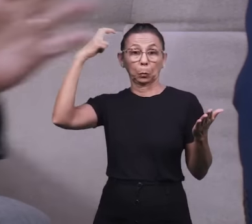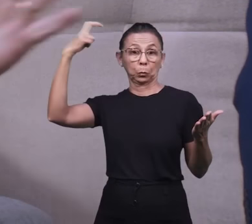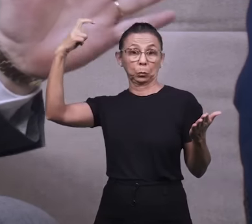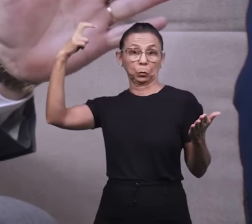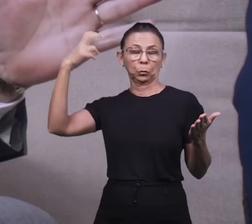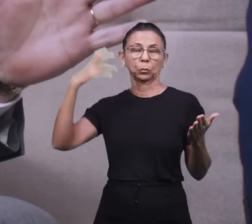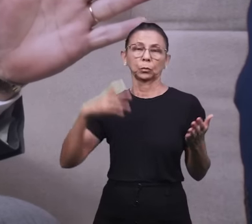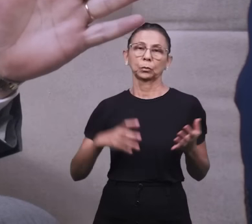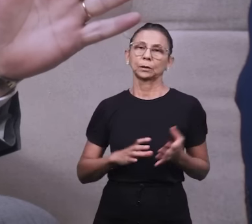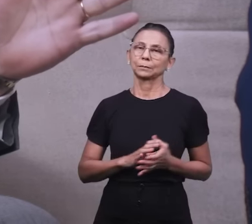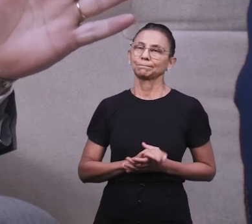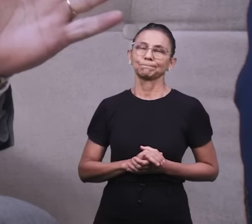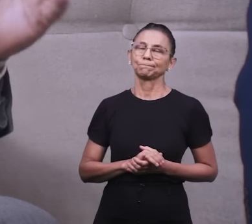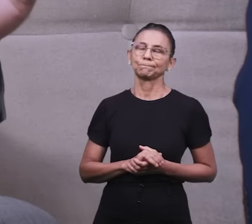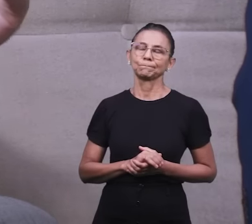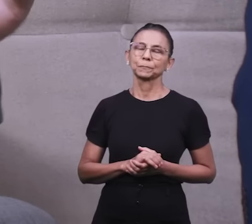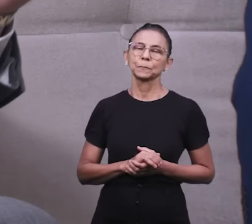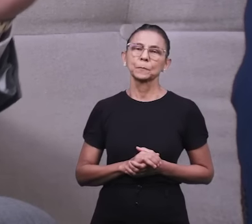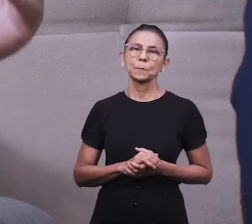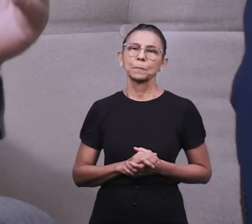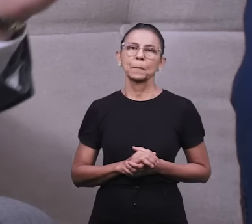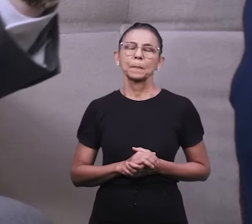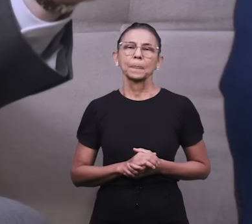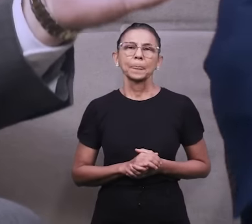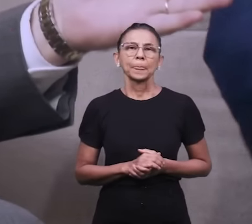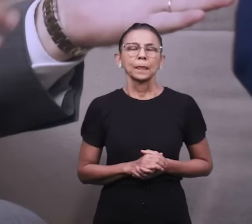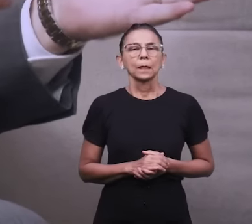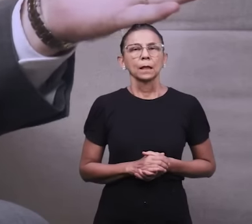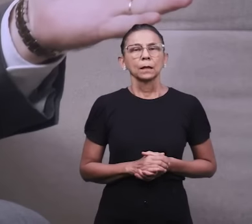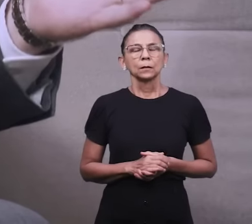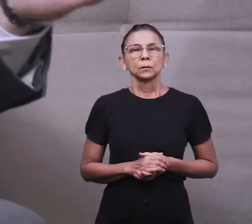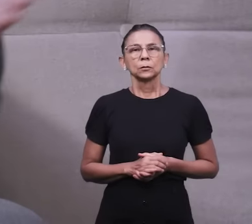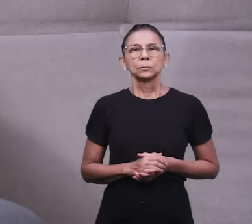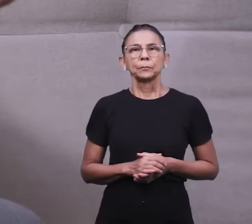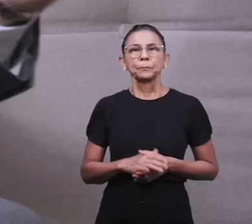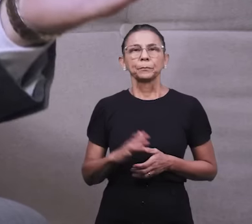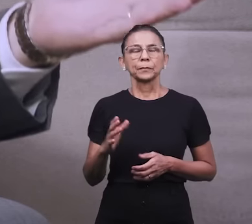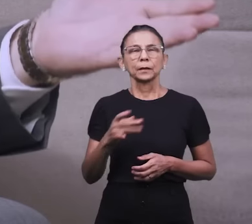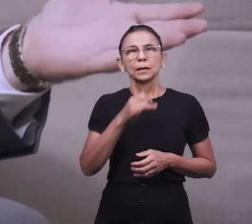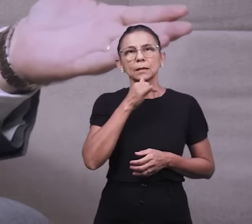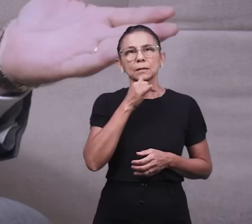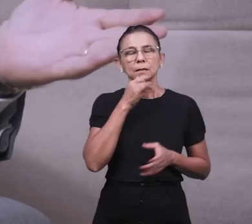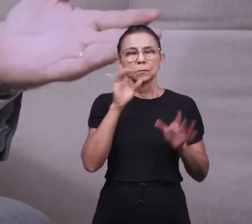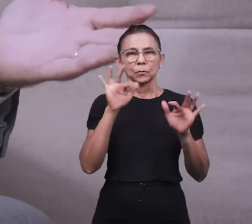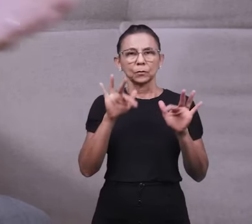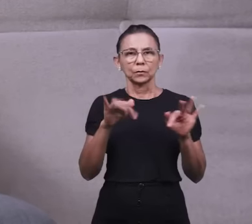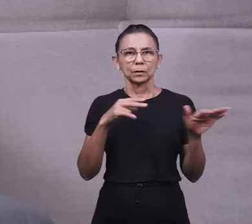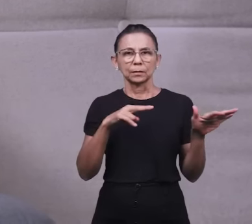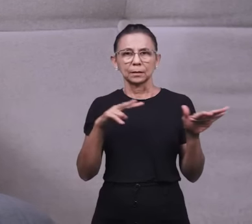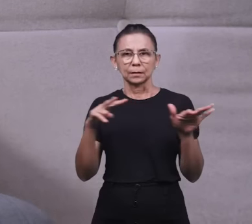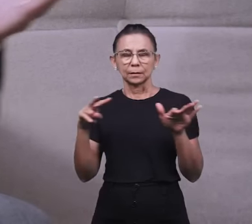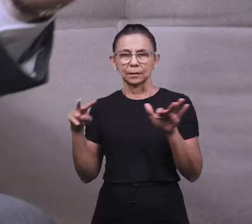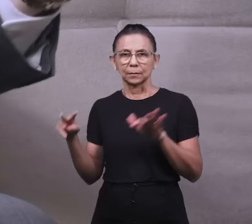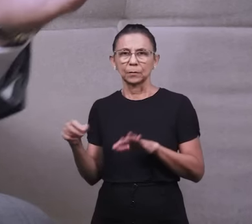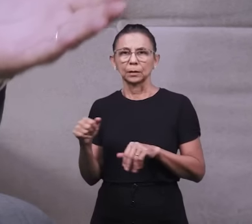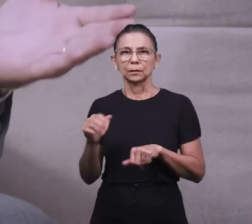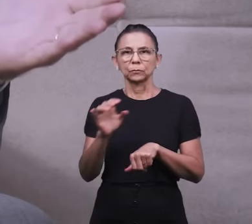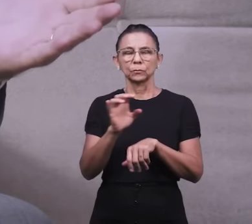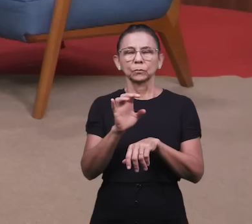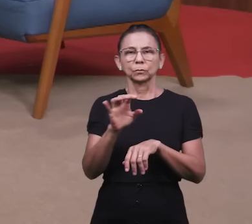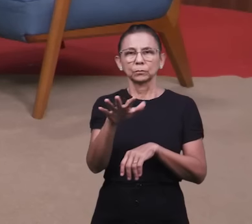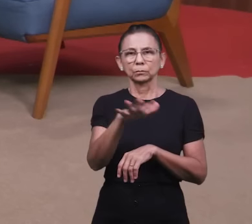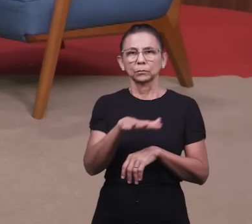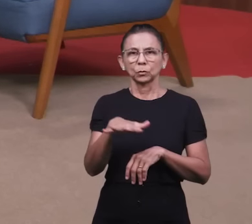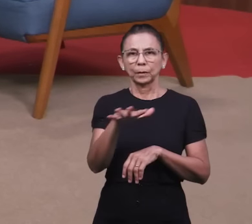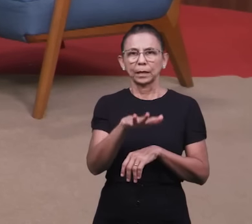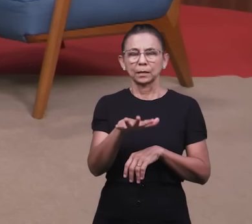nada né então você vive uma experiência esse final de semana vai em Cachoeira nós